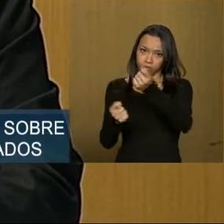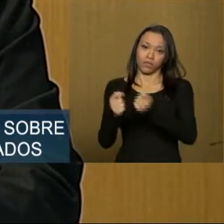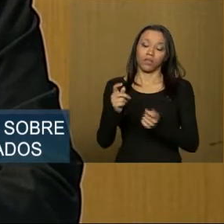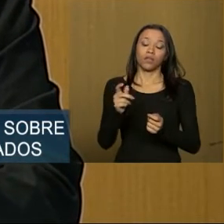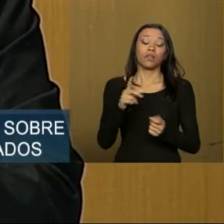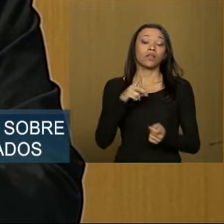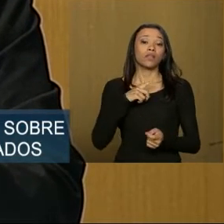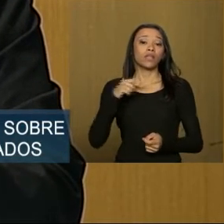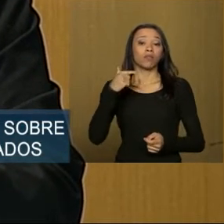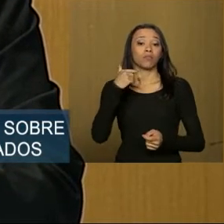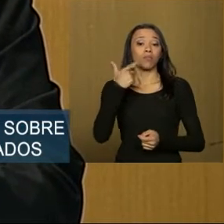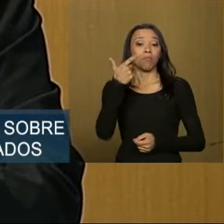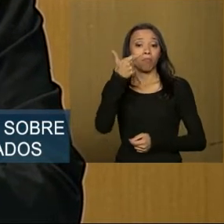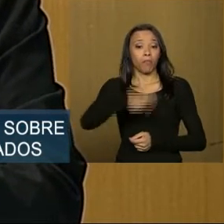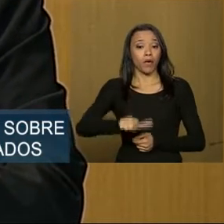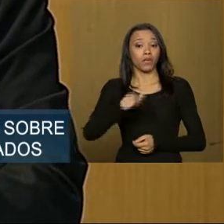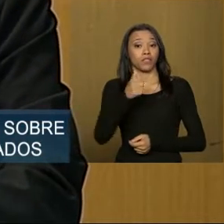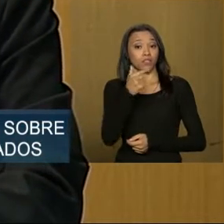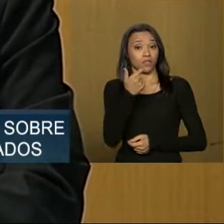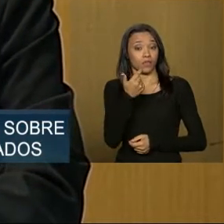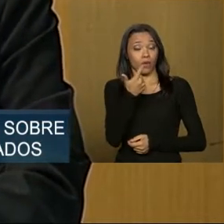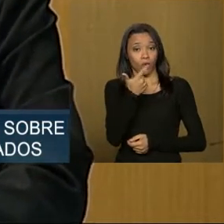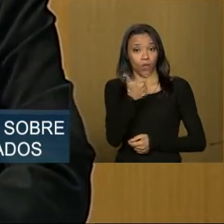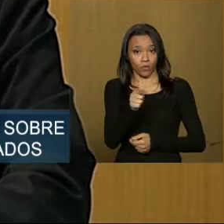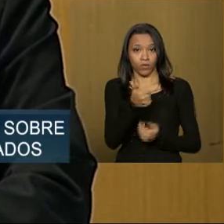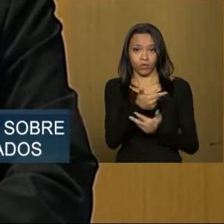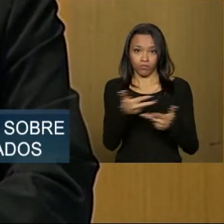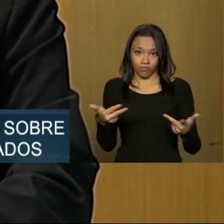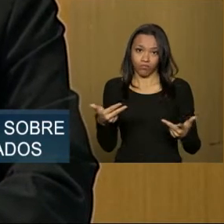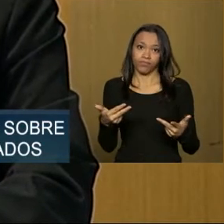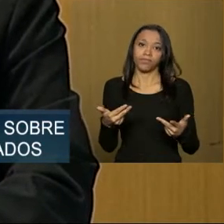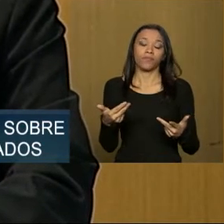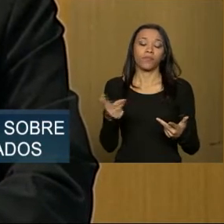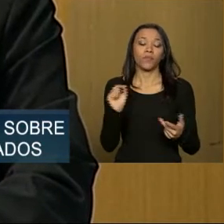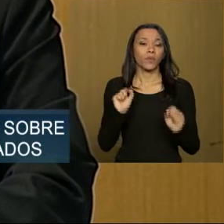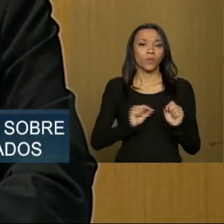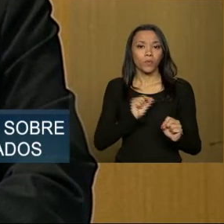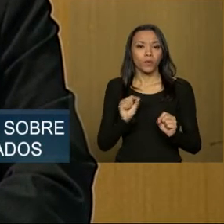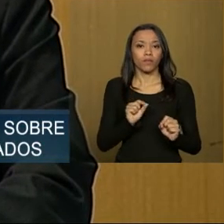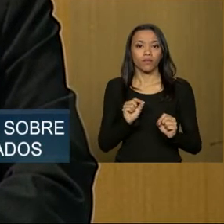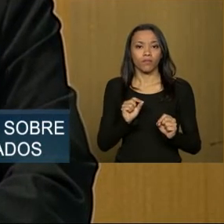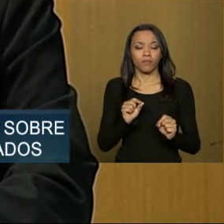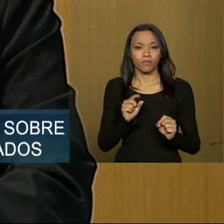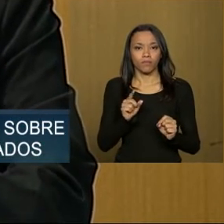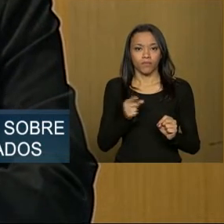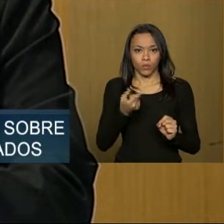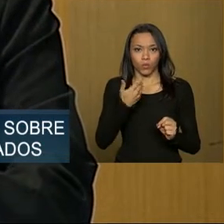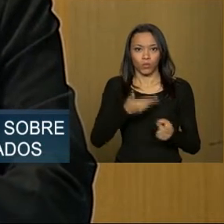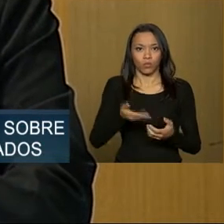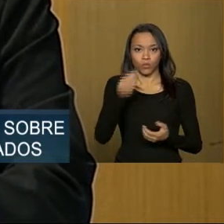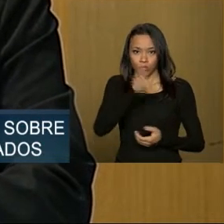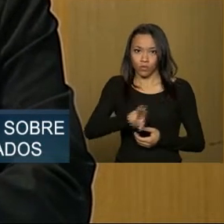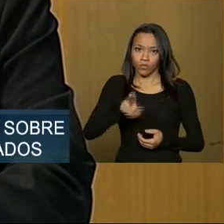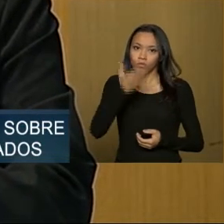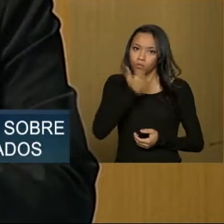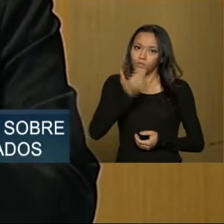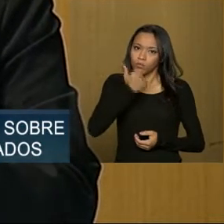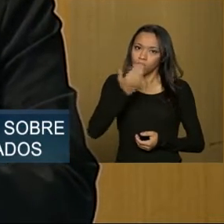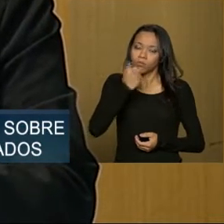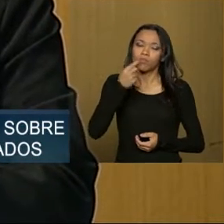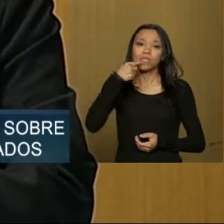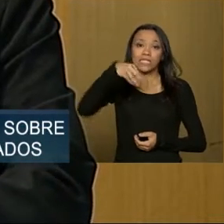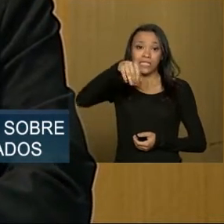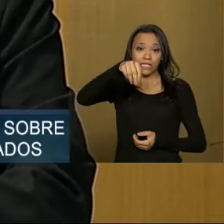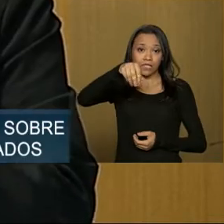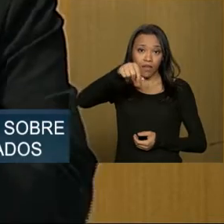mais duas muito próximas, né, aferições do consumo do sal, sódio, e com